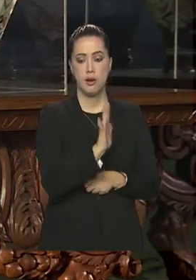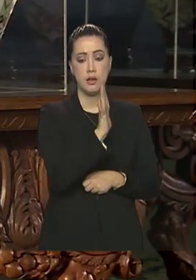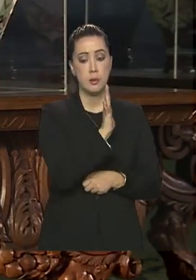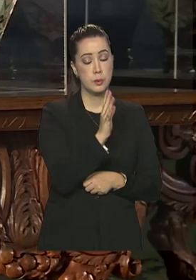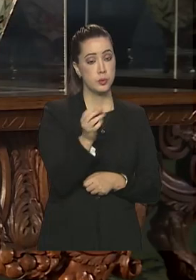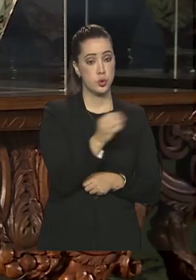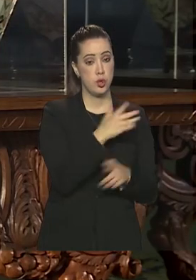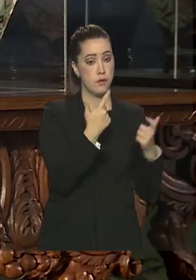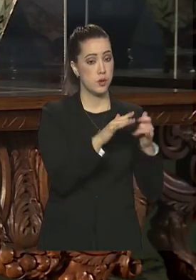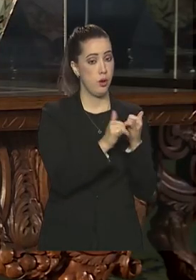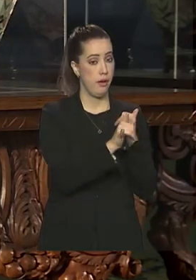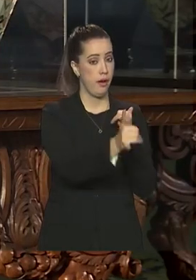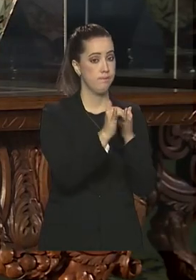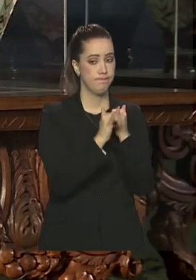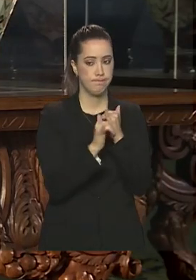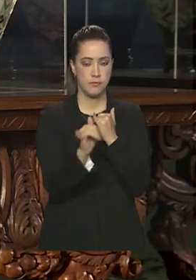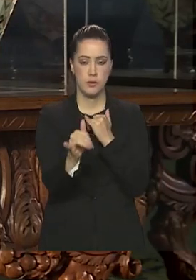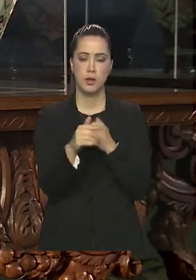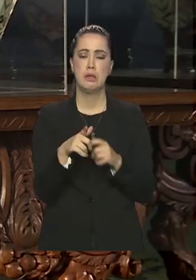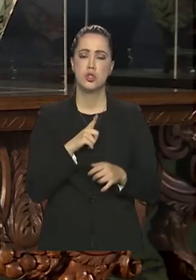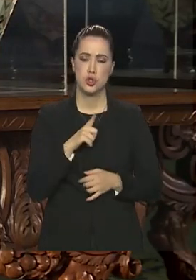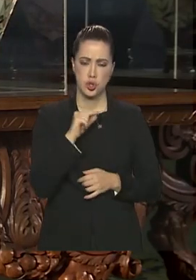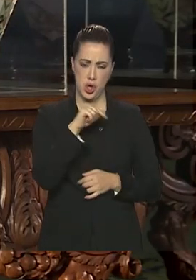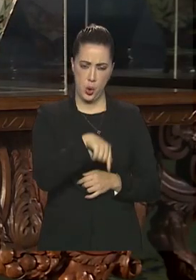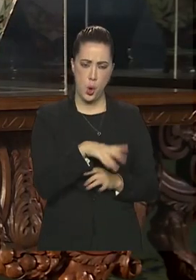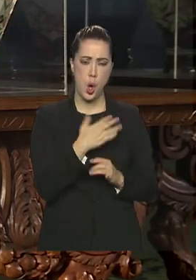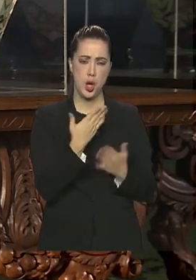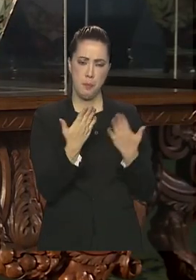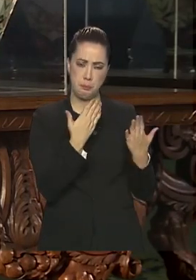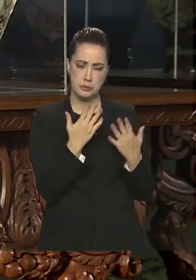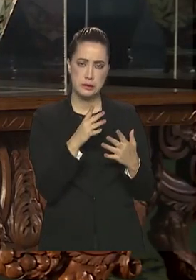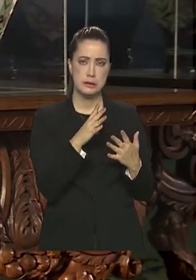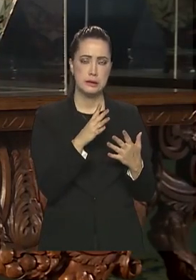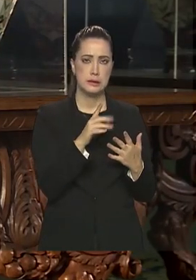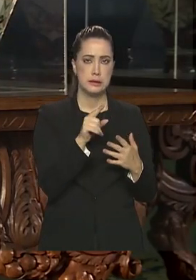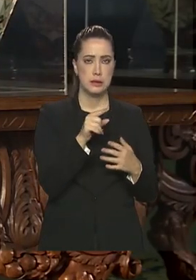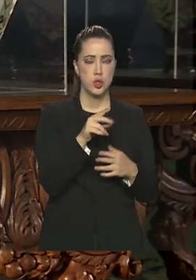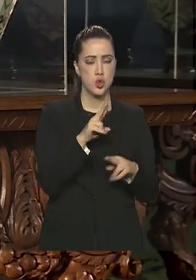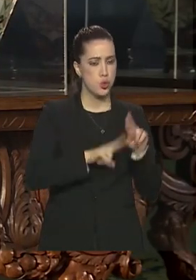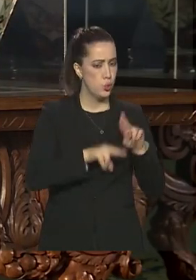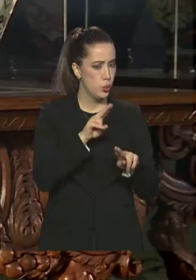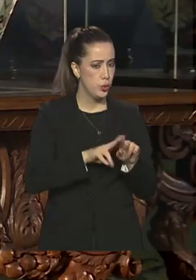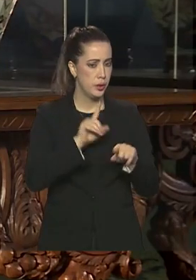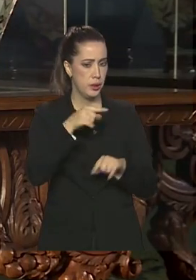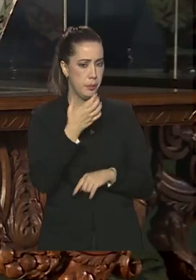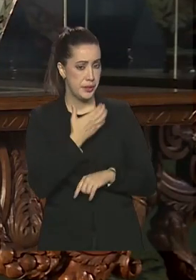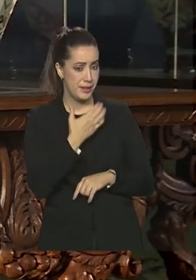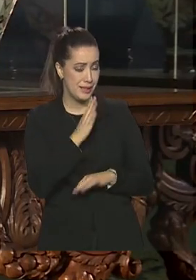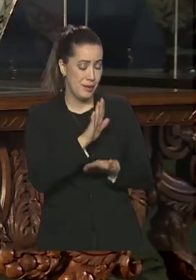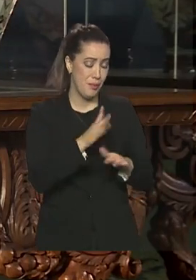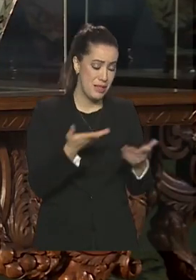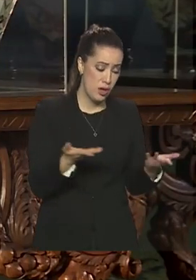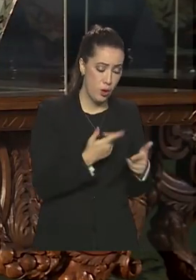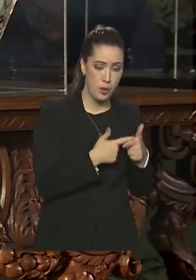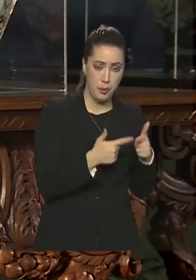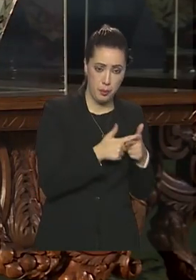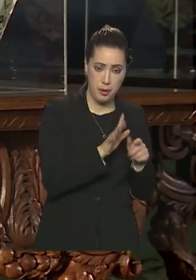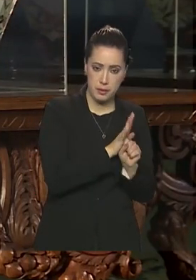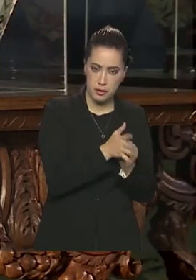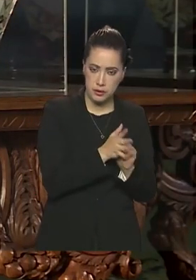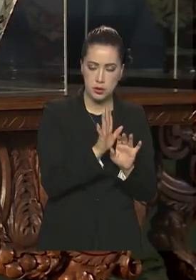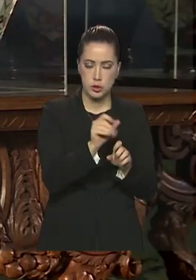Havíamos previsto para 2020 um leilão em junho e outro em dezembro de 2020. Por causa da pandemia, nós